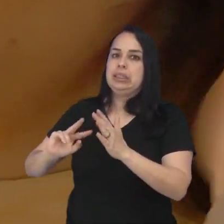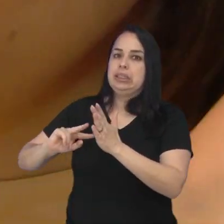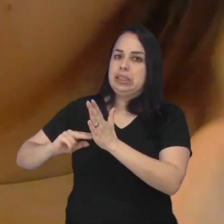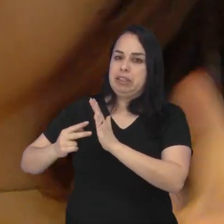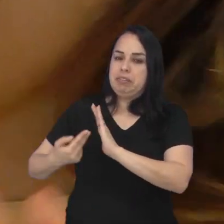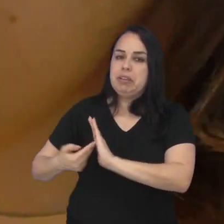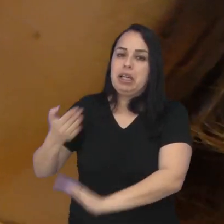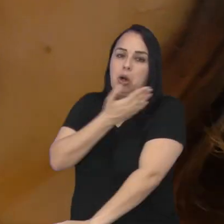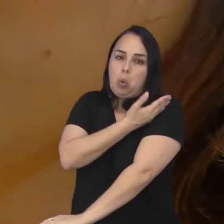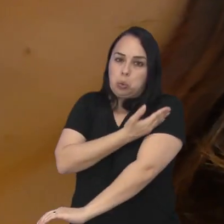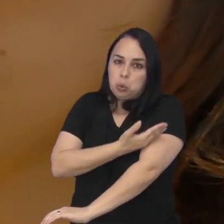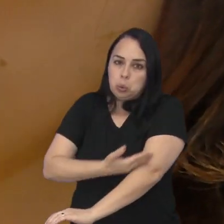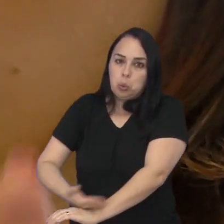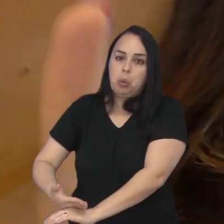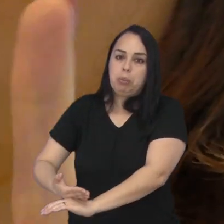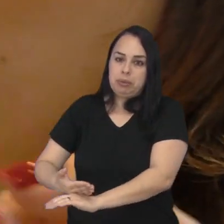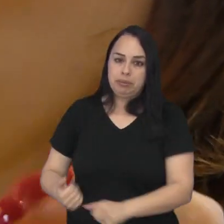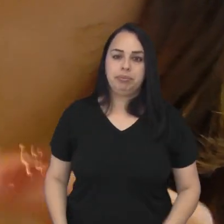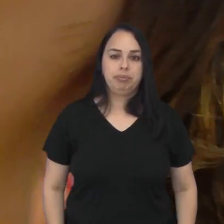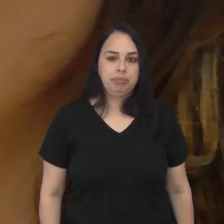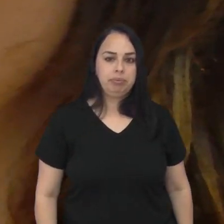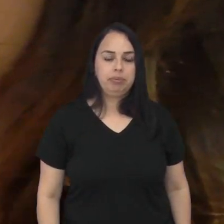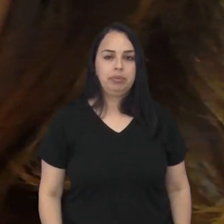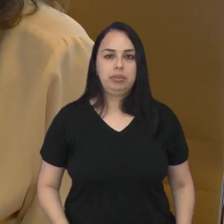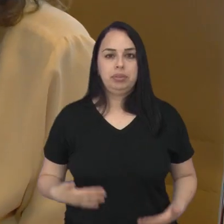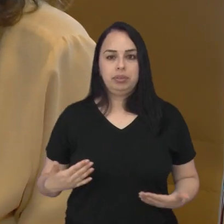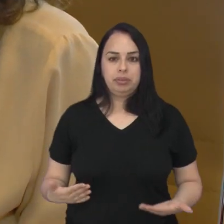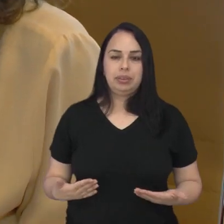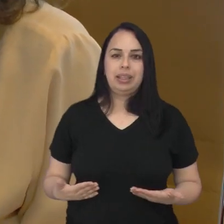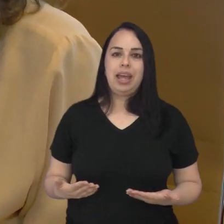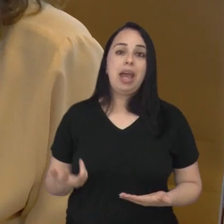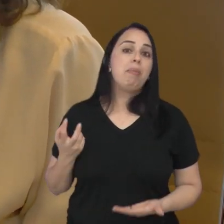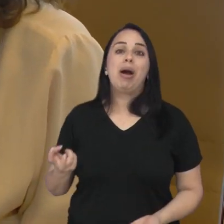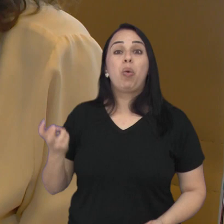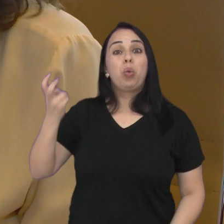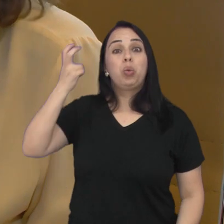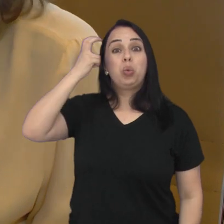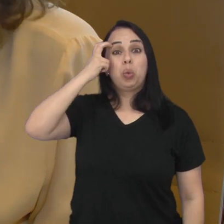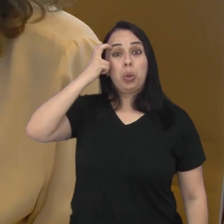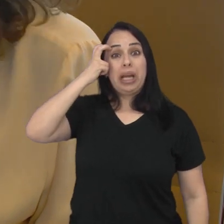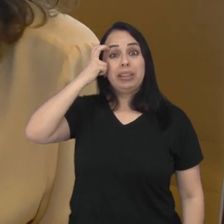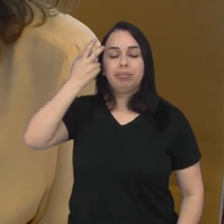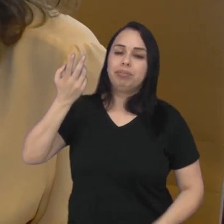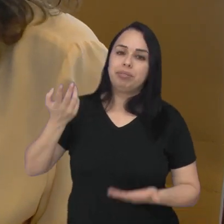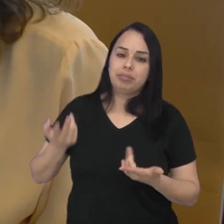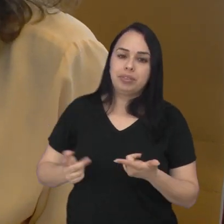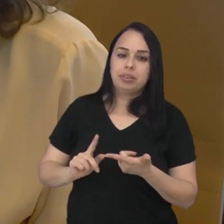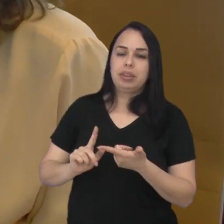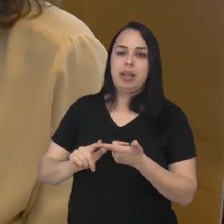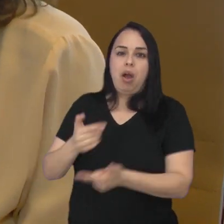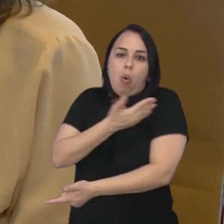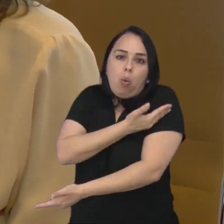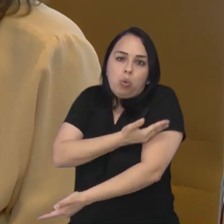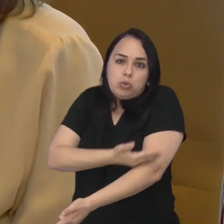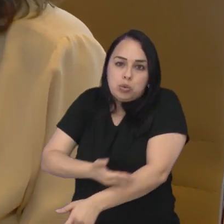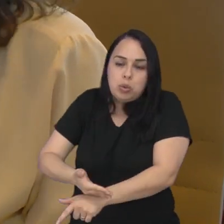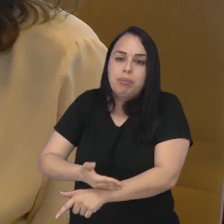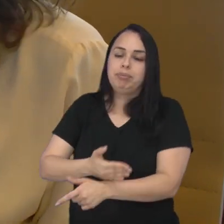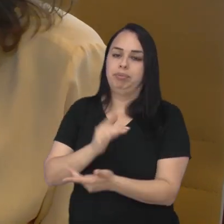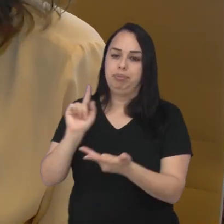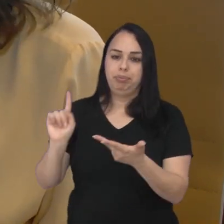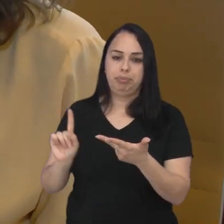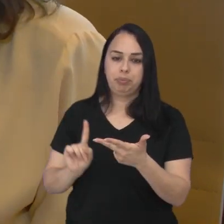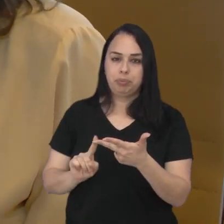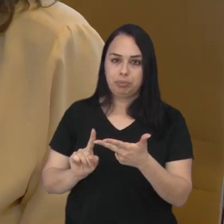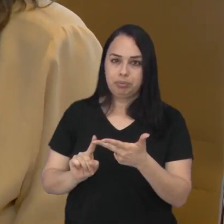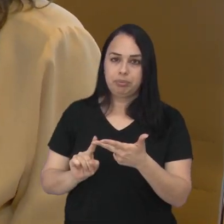uma consequência de hábitos e prioridades. Nós estamos falando em cultura, nós estamos falando em